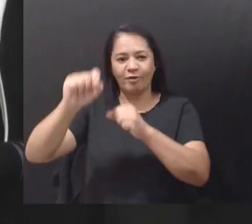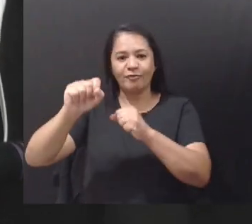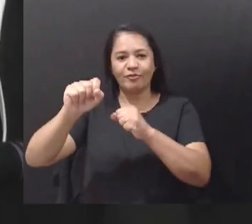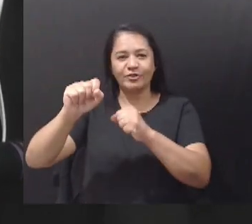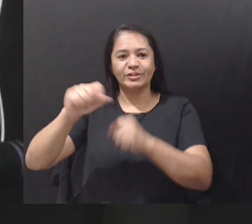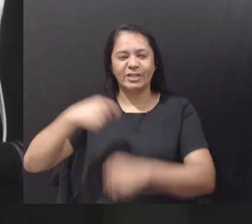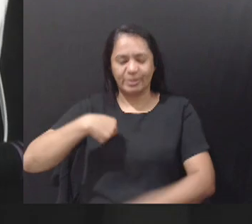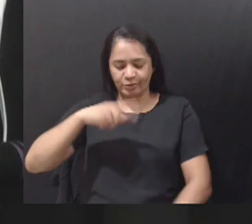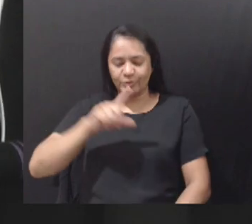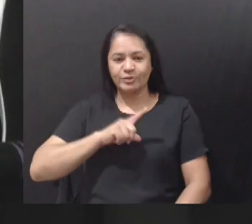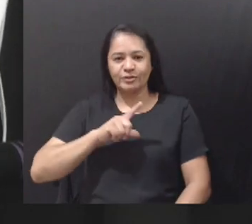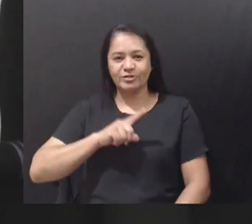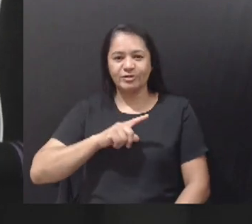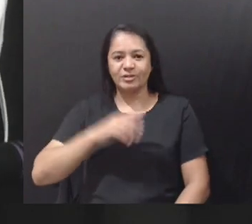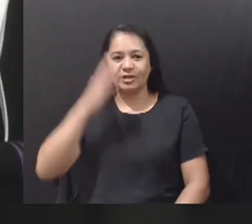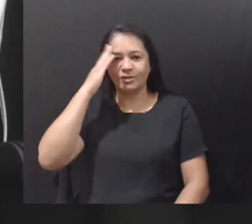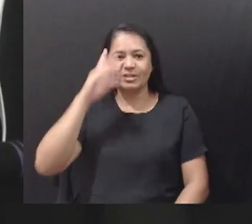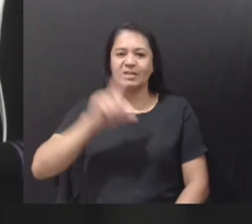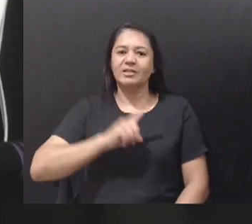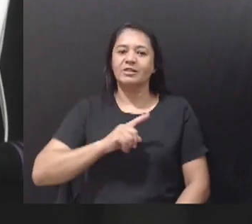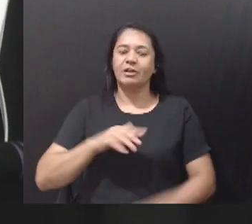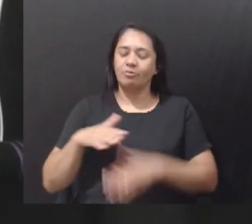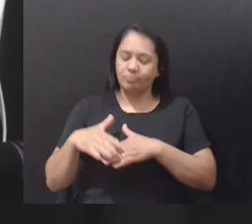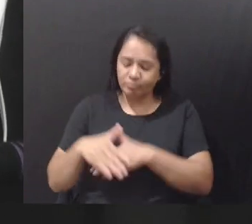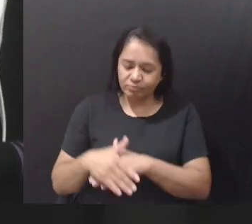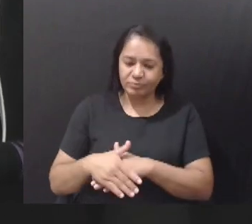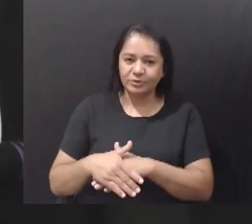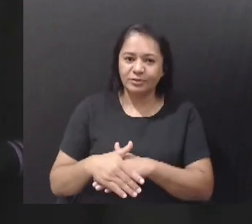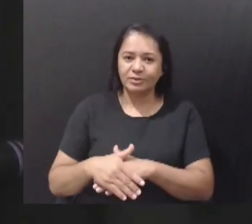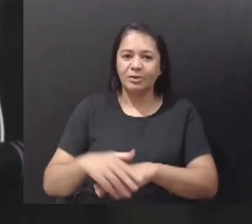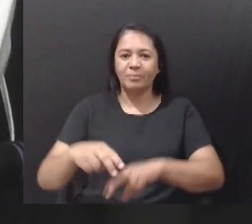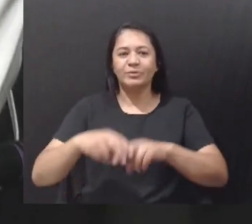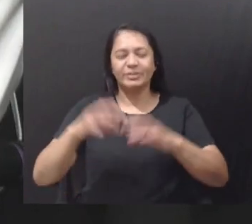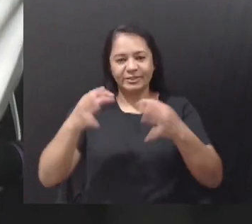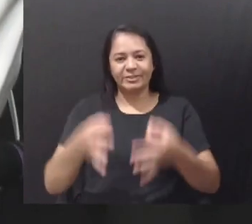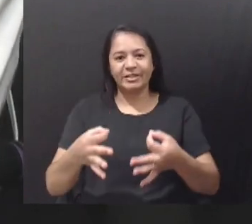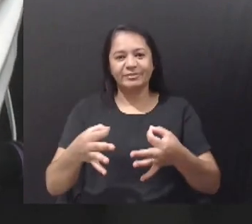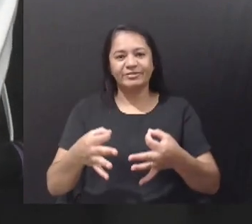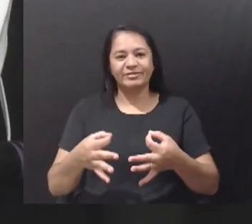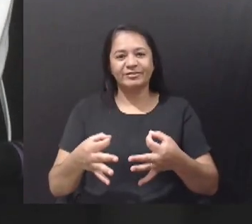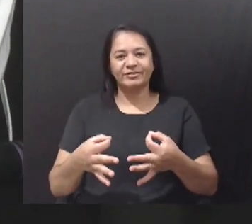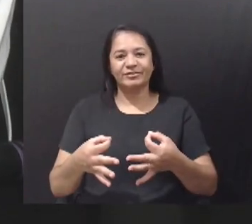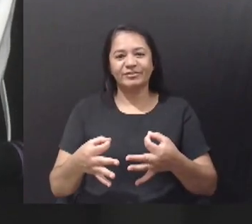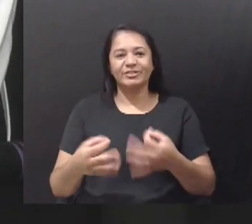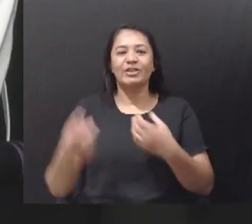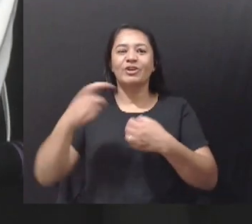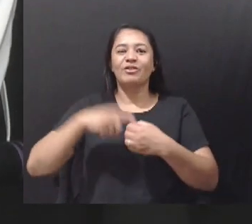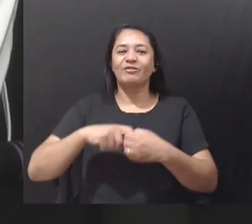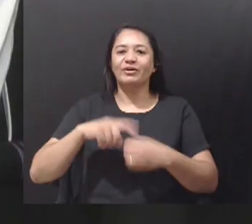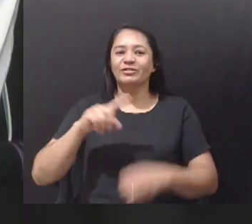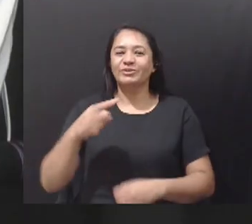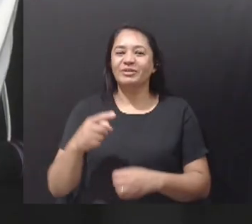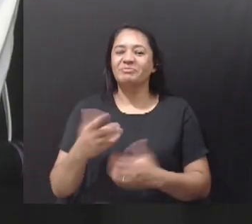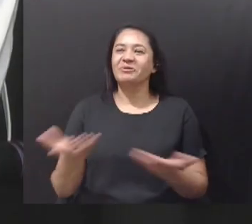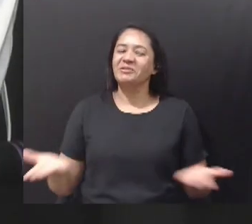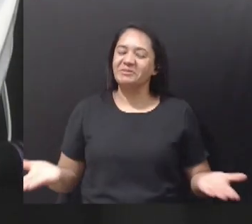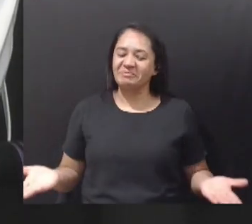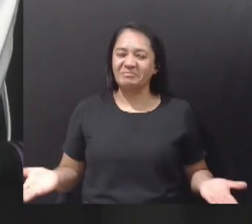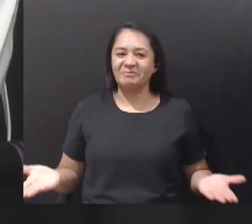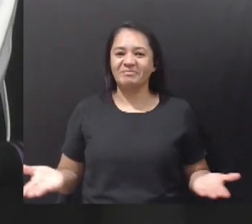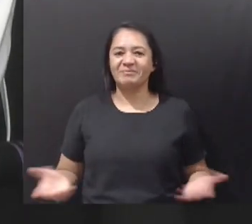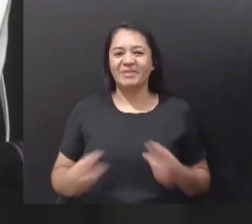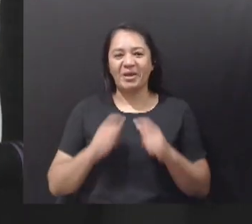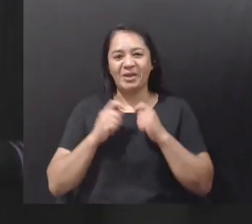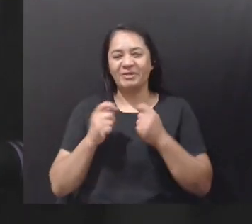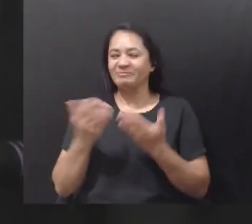Sei que tenho com muita humildade, tanto que deu certo. E tanto que deu certo que eu volto aqui depois de um tempo e sou entrevistada pela